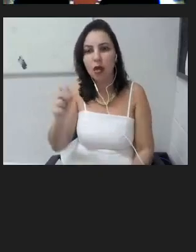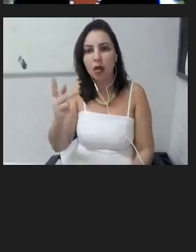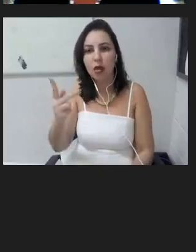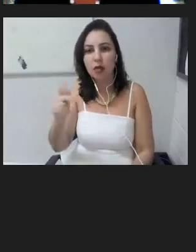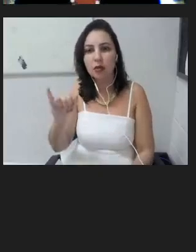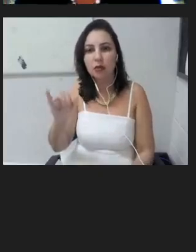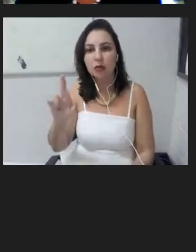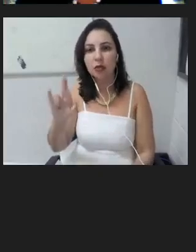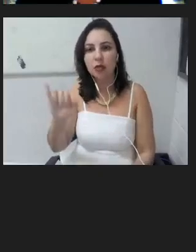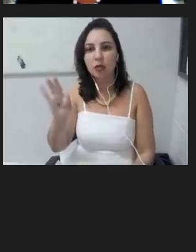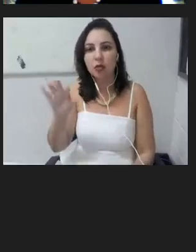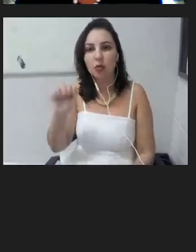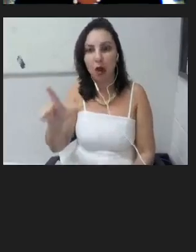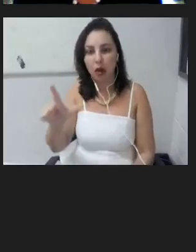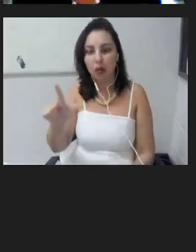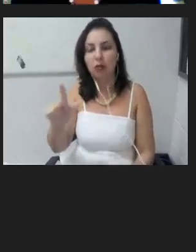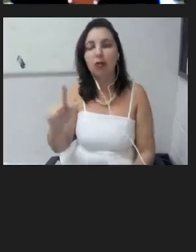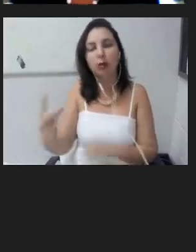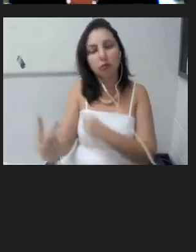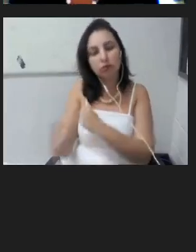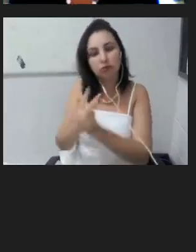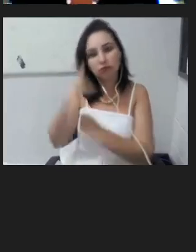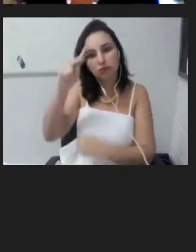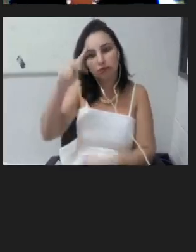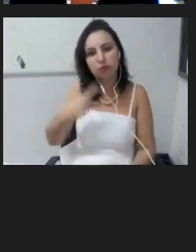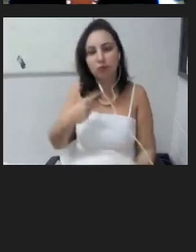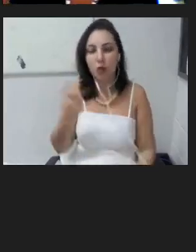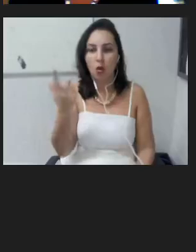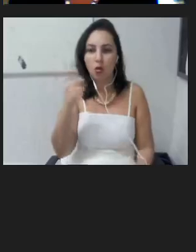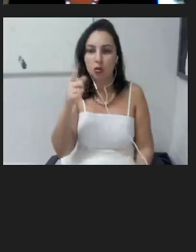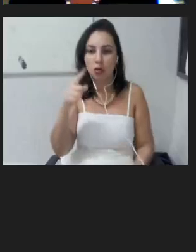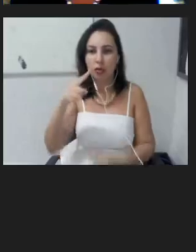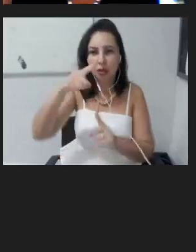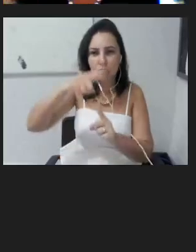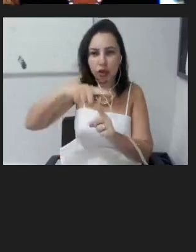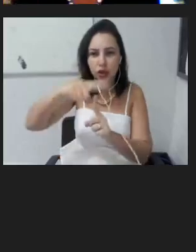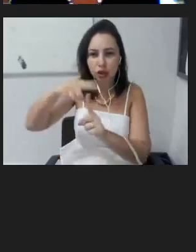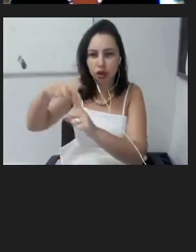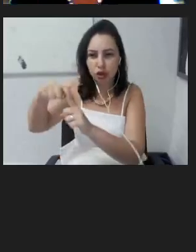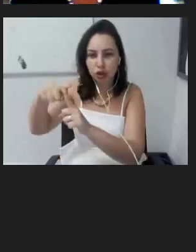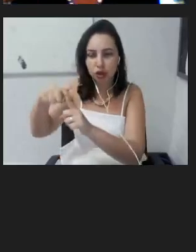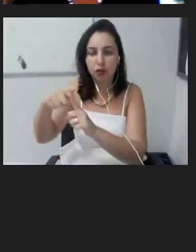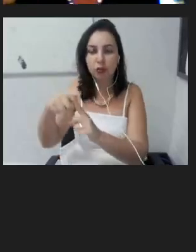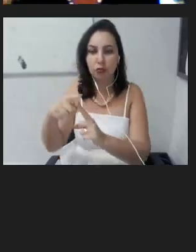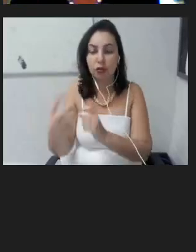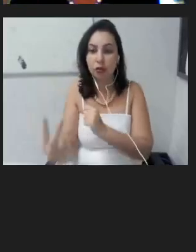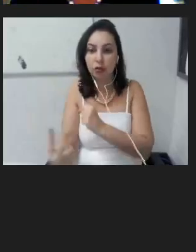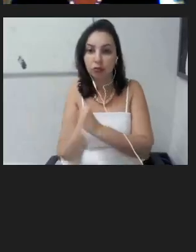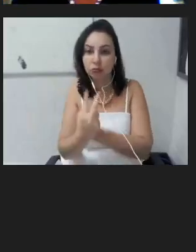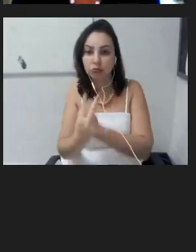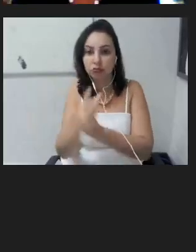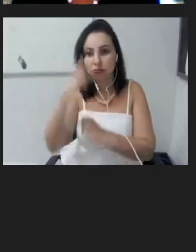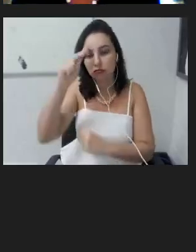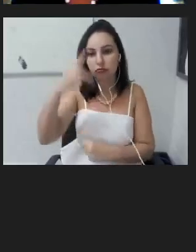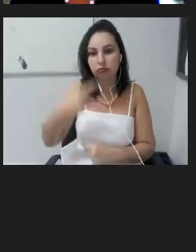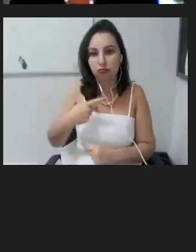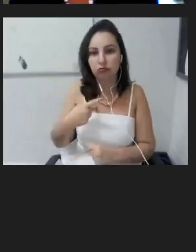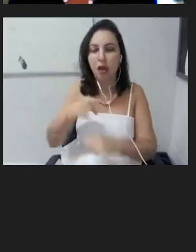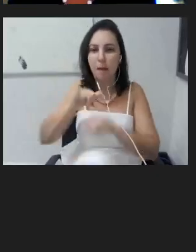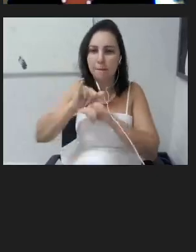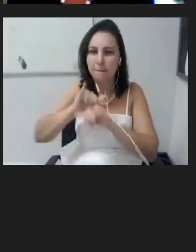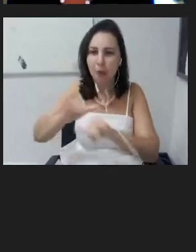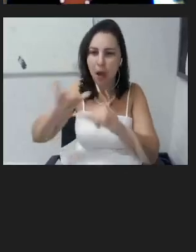mesmo. Então, esses tipos de autocuidado a gente vê bastante divulgado